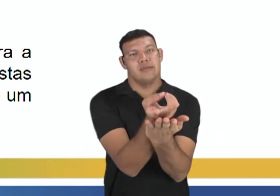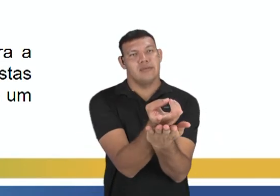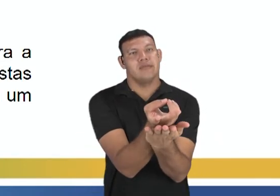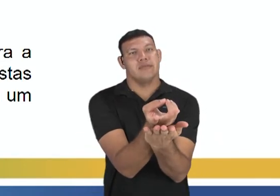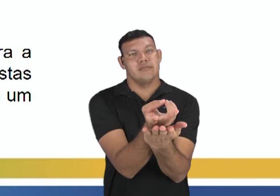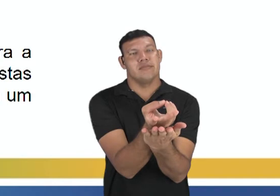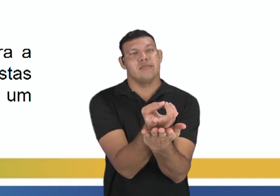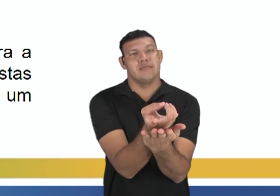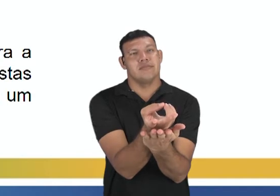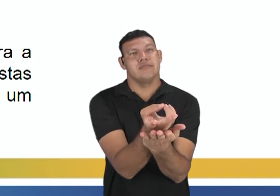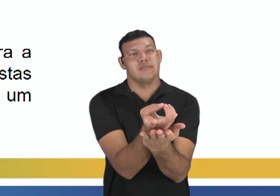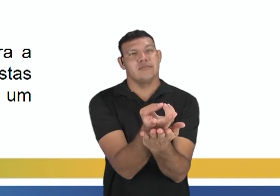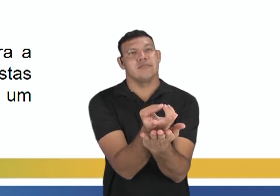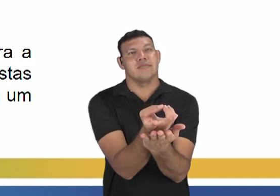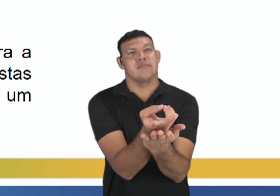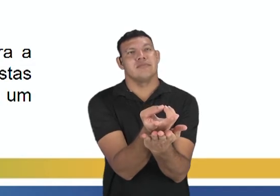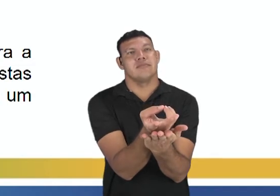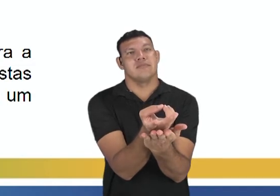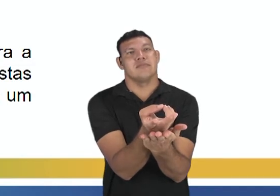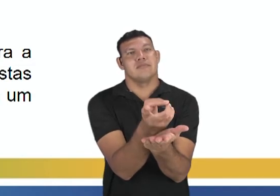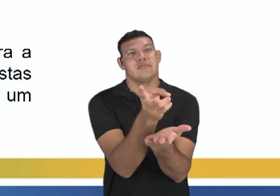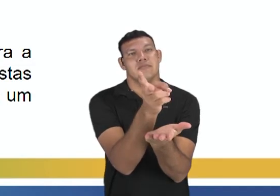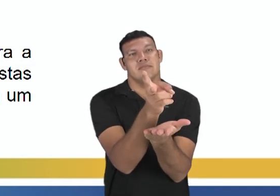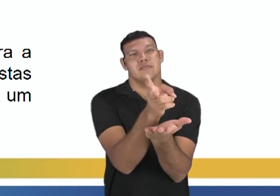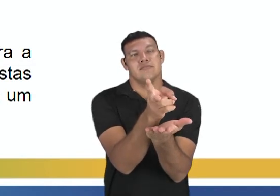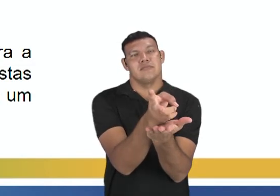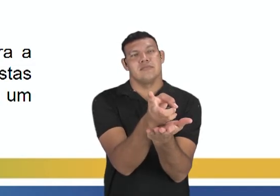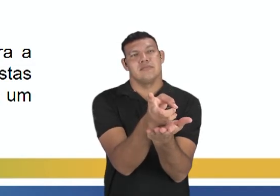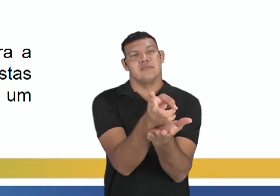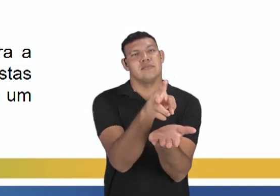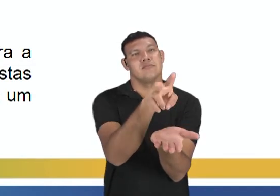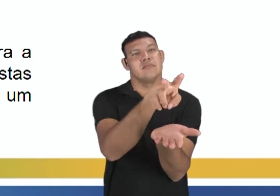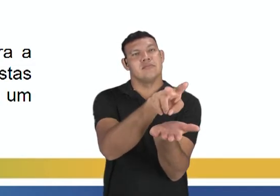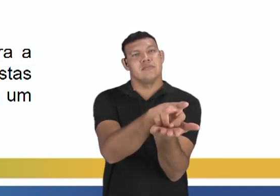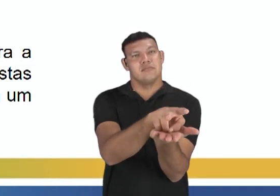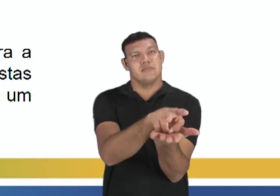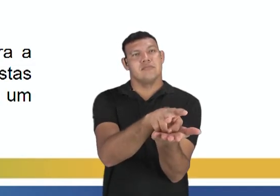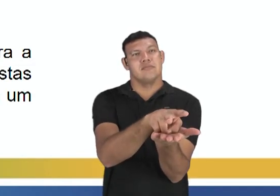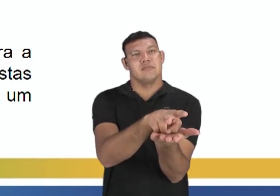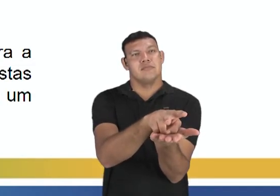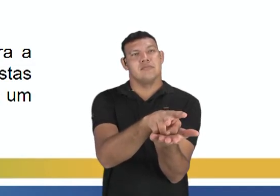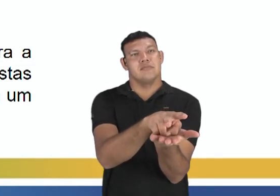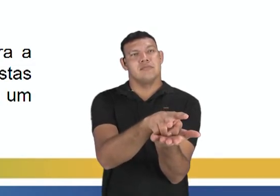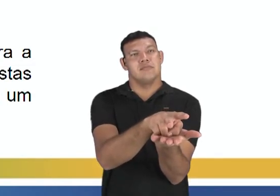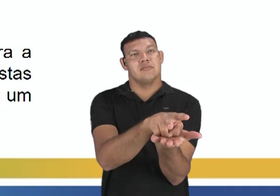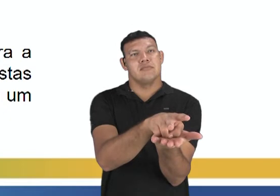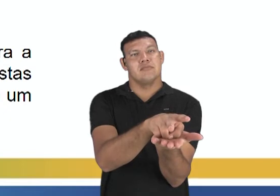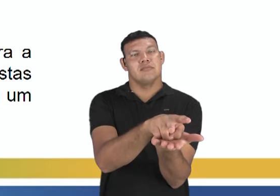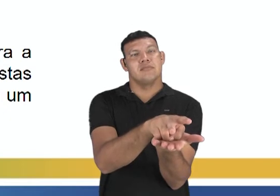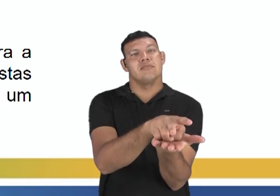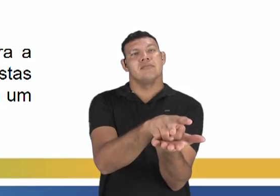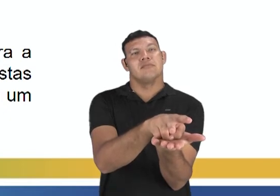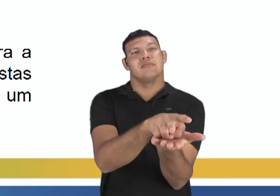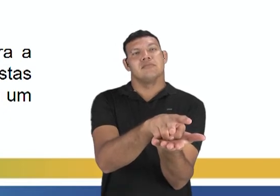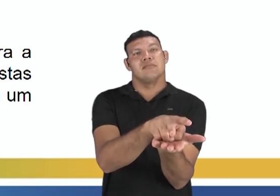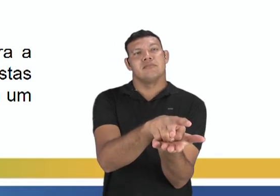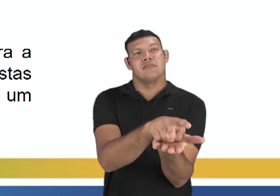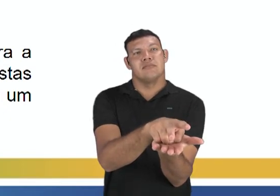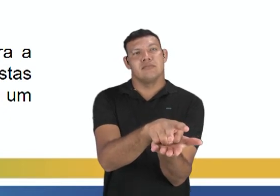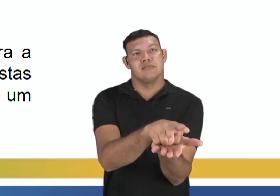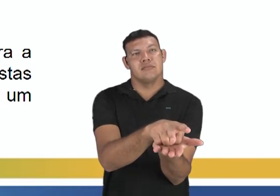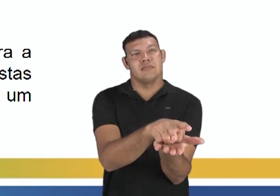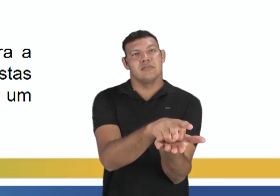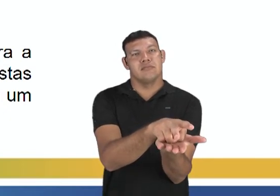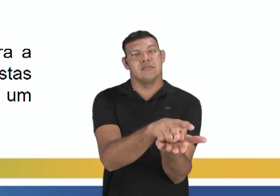de costa. O decúbito dorsal, quando a gente está deitado com a barriga para cima, né? Com